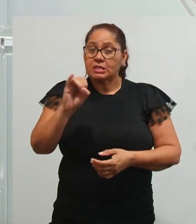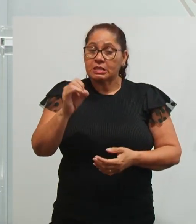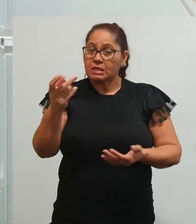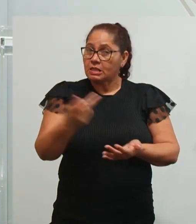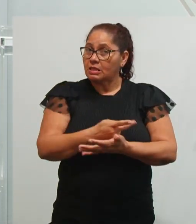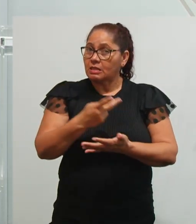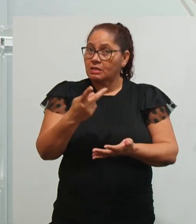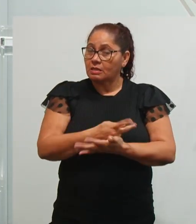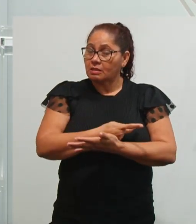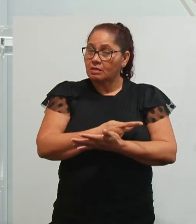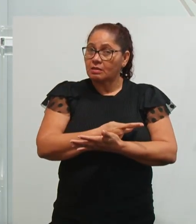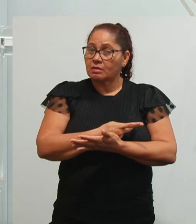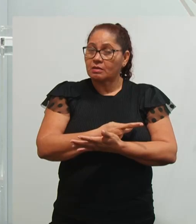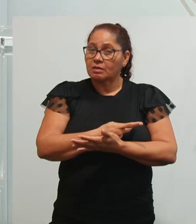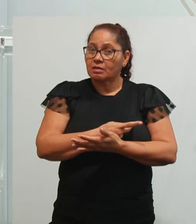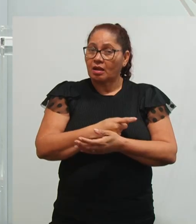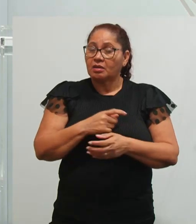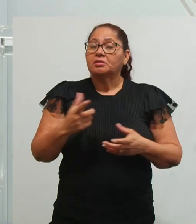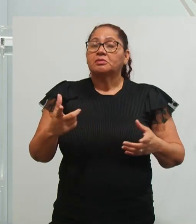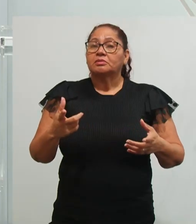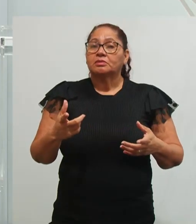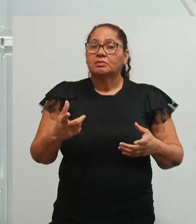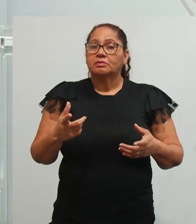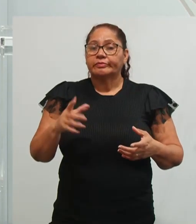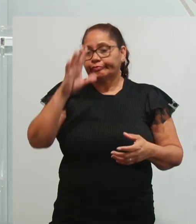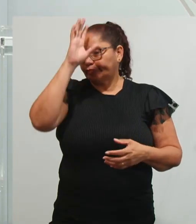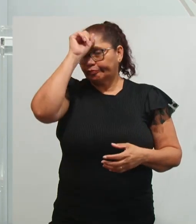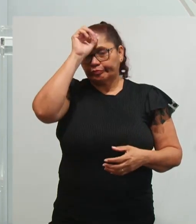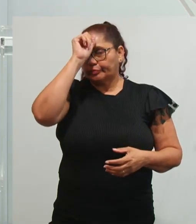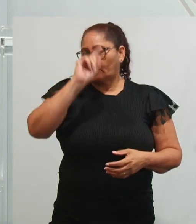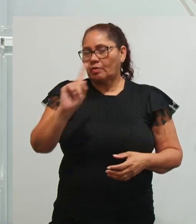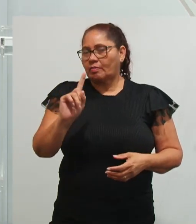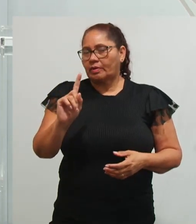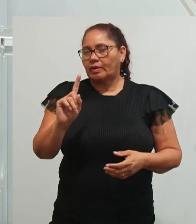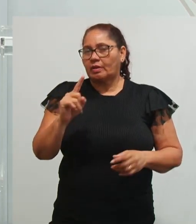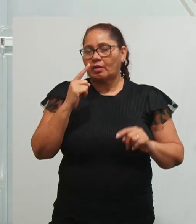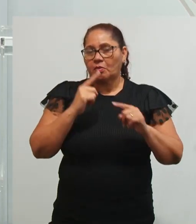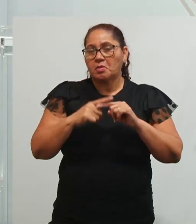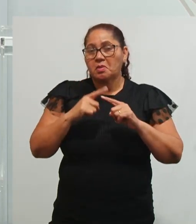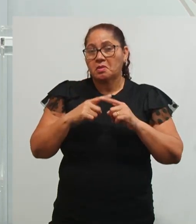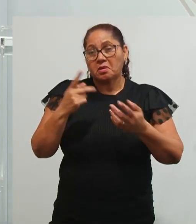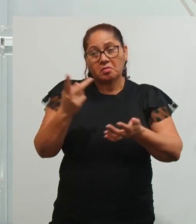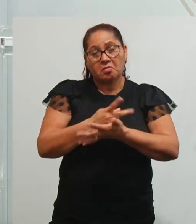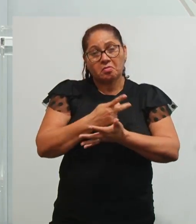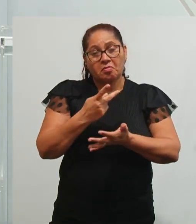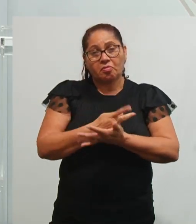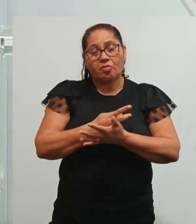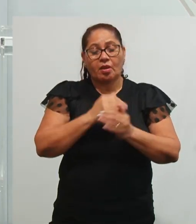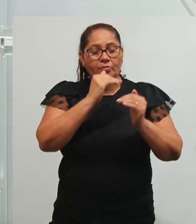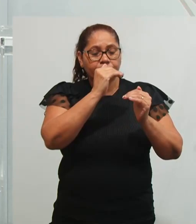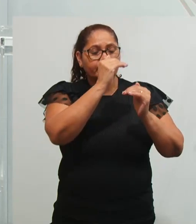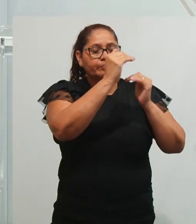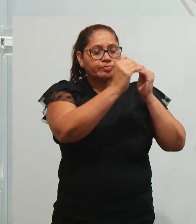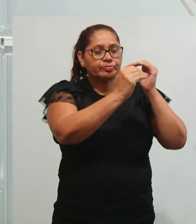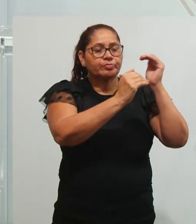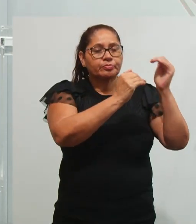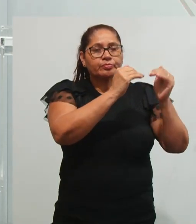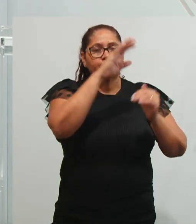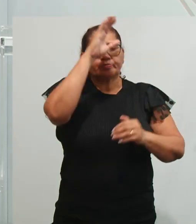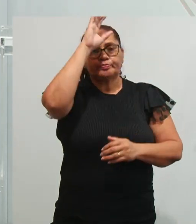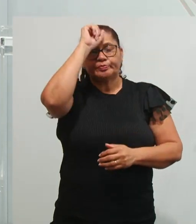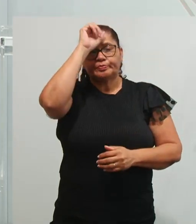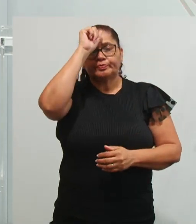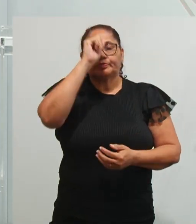erra, na maioria das vezes você não aprende. Então, o erro é um processo, faz parte do processo de